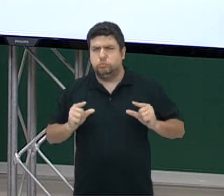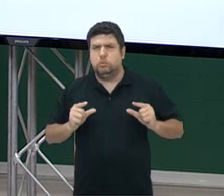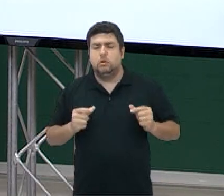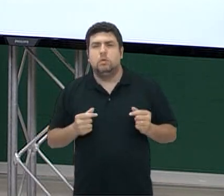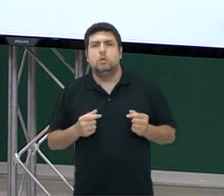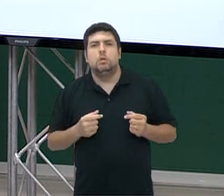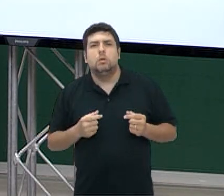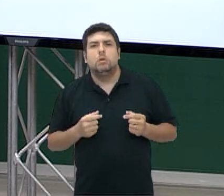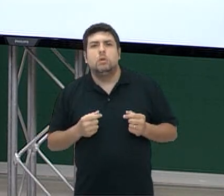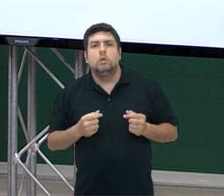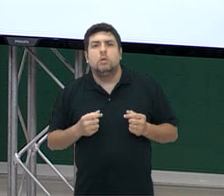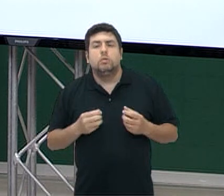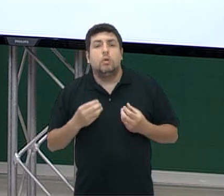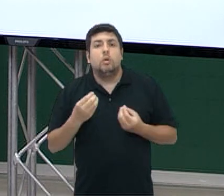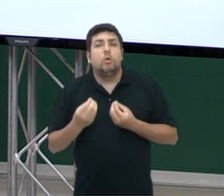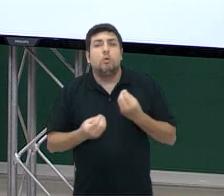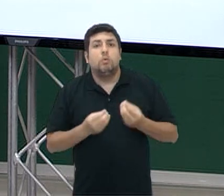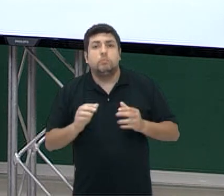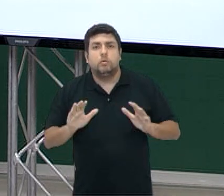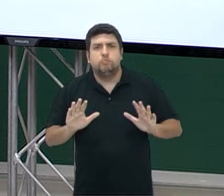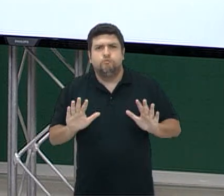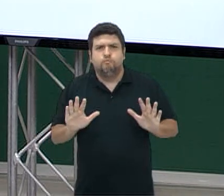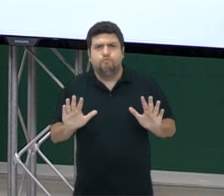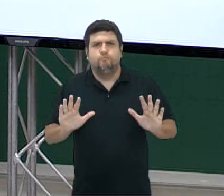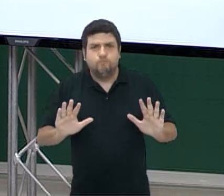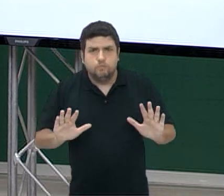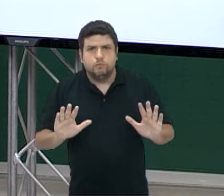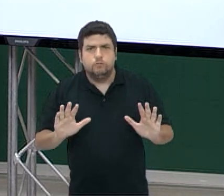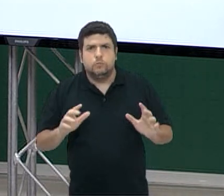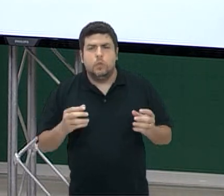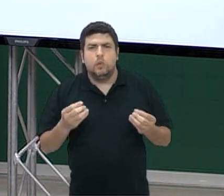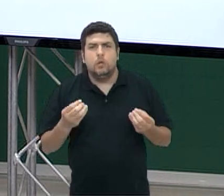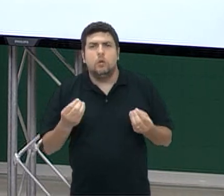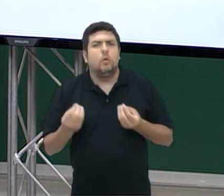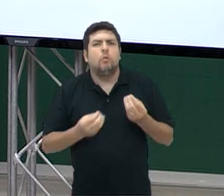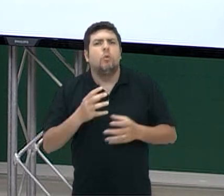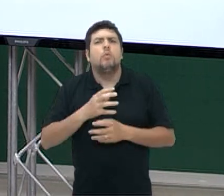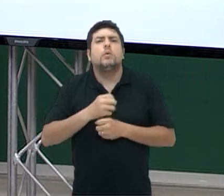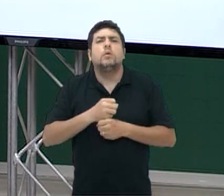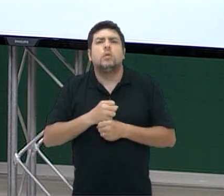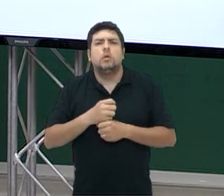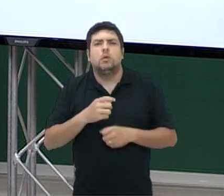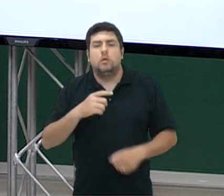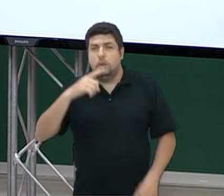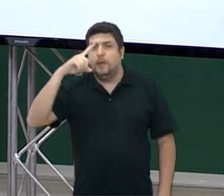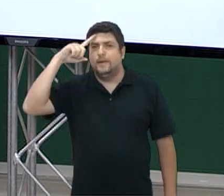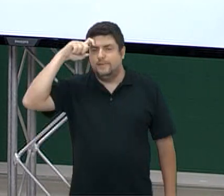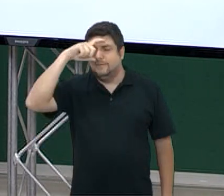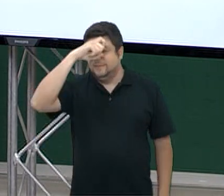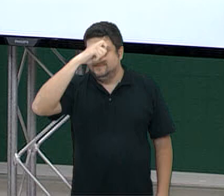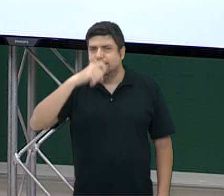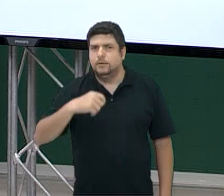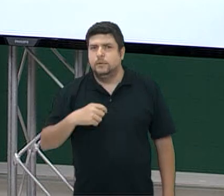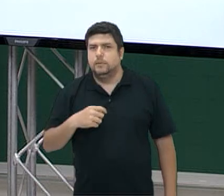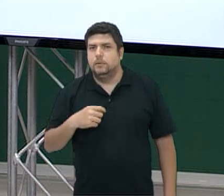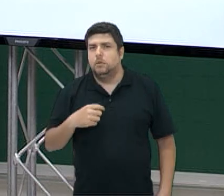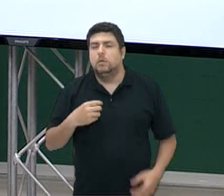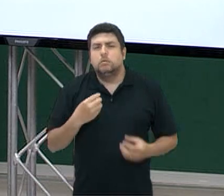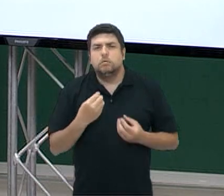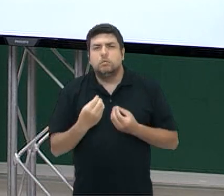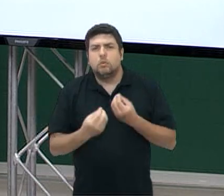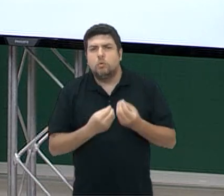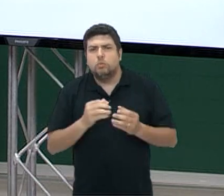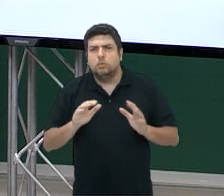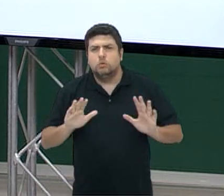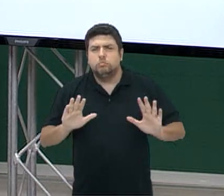o impulso que eu estou calculando, que eu estou fazendo sobre aquilo ali? Certo? É muito difícil. Então, a melhor maneira de eu determinar esse